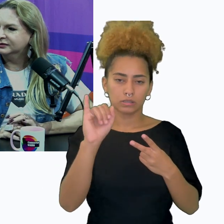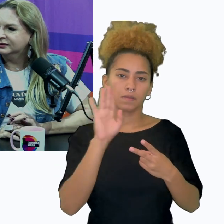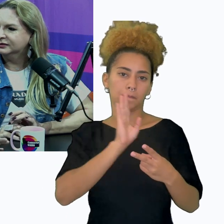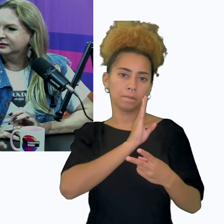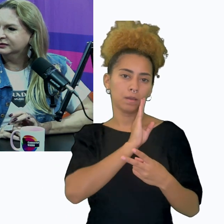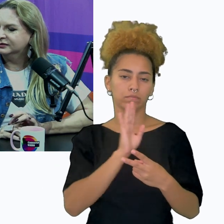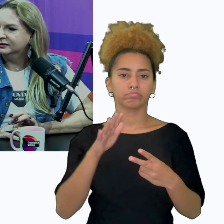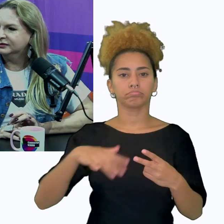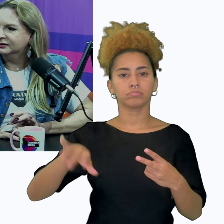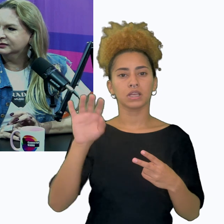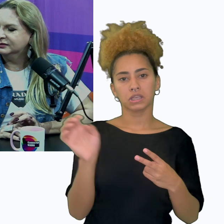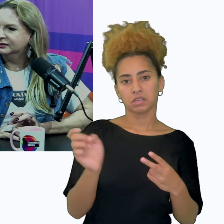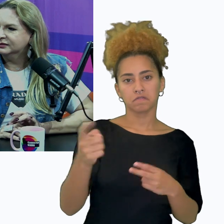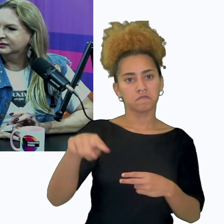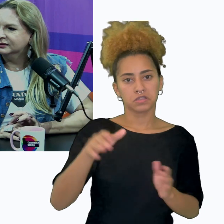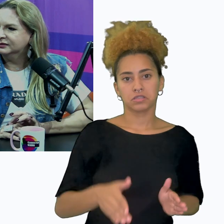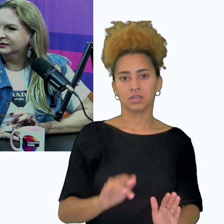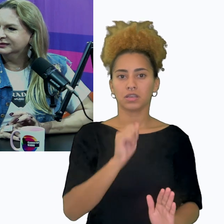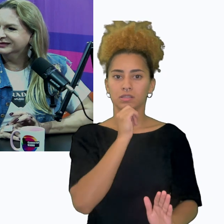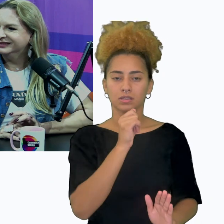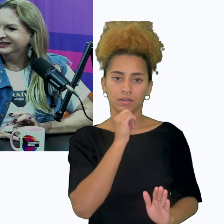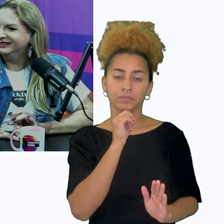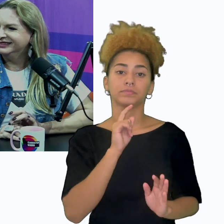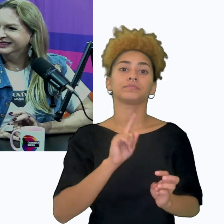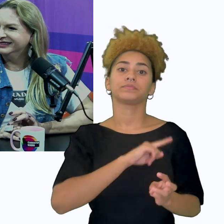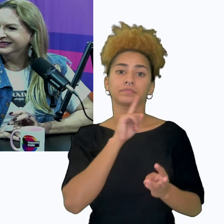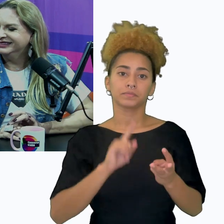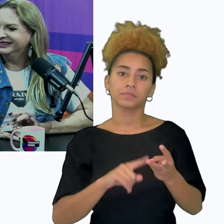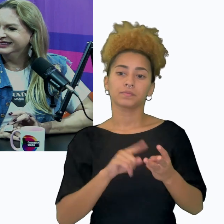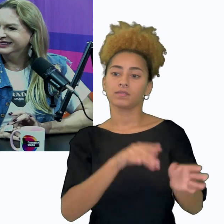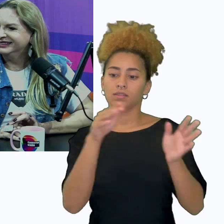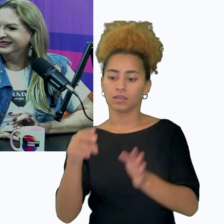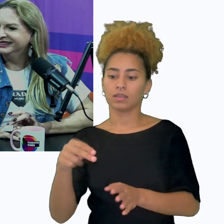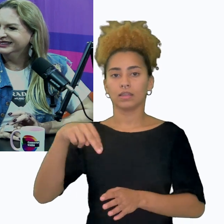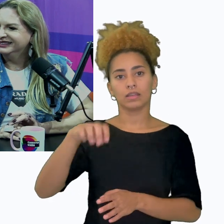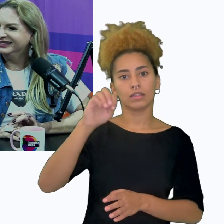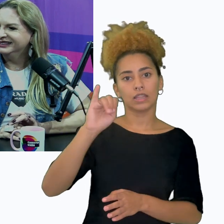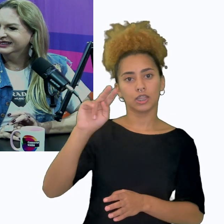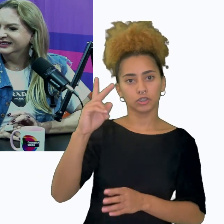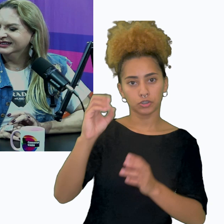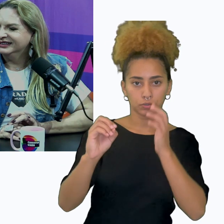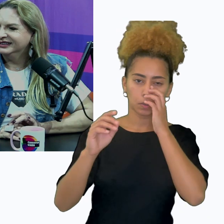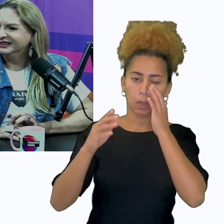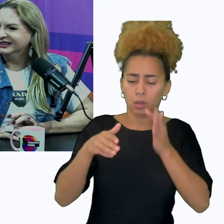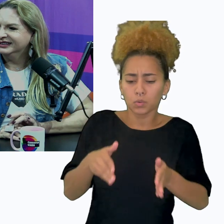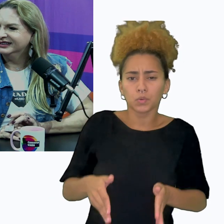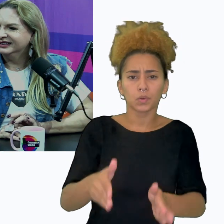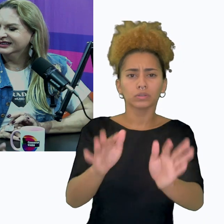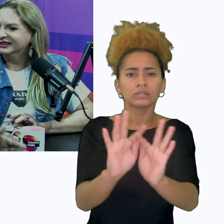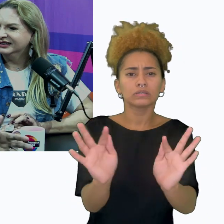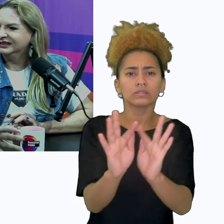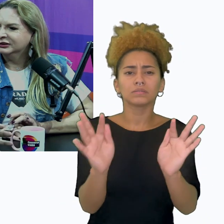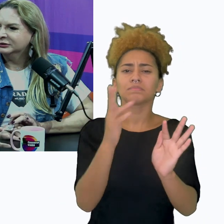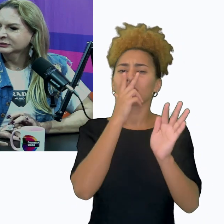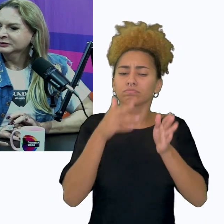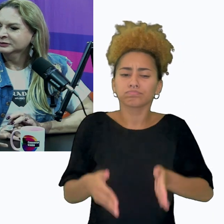É um barzinho gay que tinha, você não era nem nascida ainda. Era Barão Vermelho, mais um pouquinho adiante tinha o bar do Netinho, que era um corredor. Bem